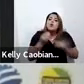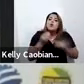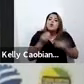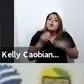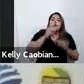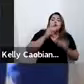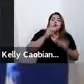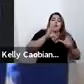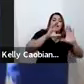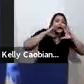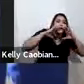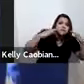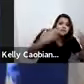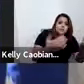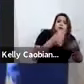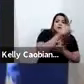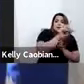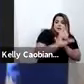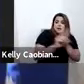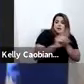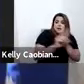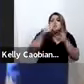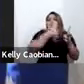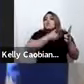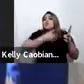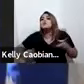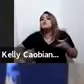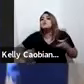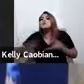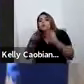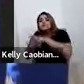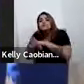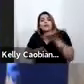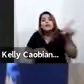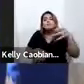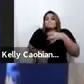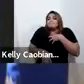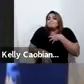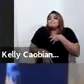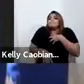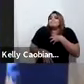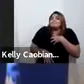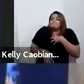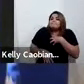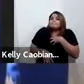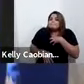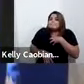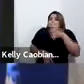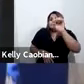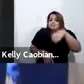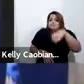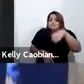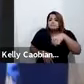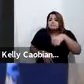do governo? Na verdade, houve a sensibilização com essa situação. A dispensa